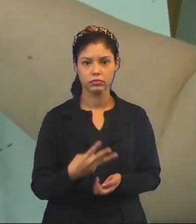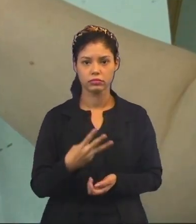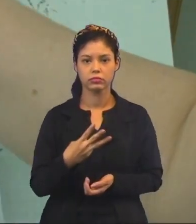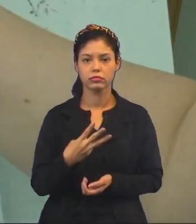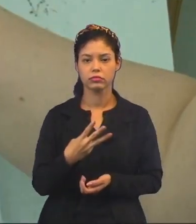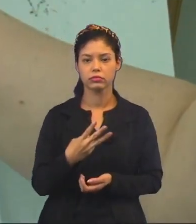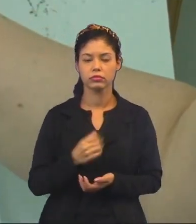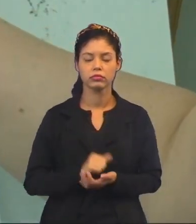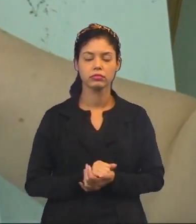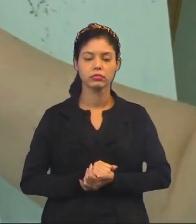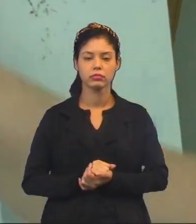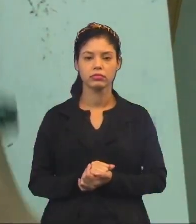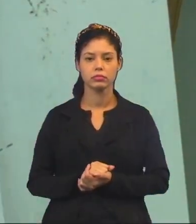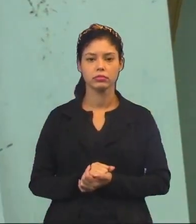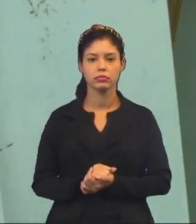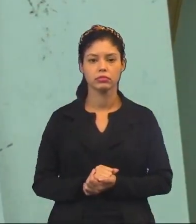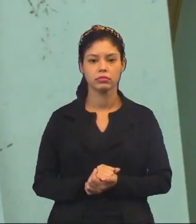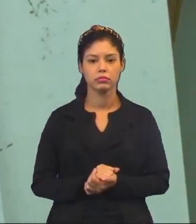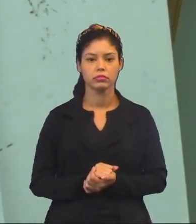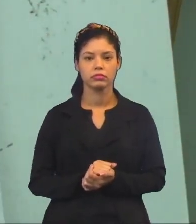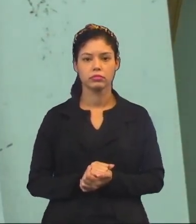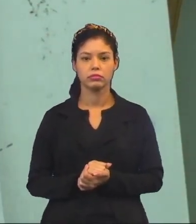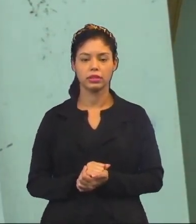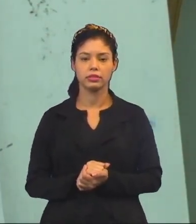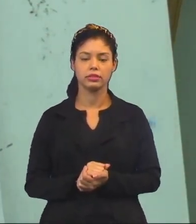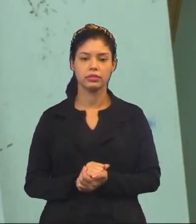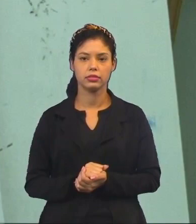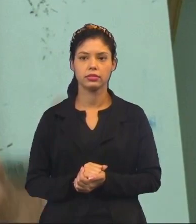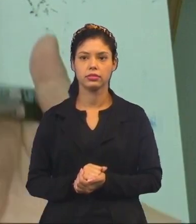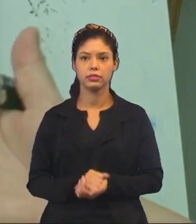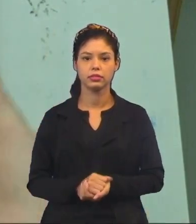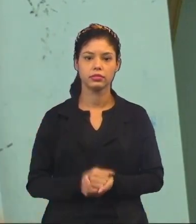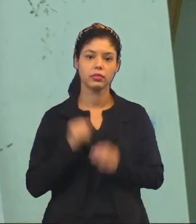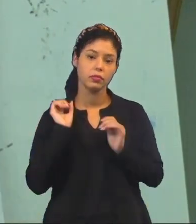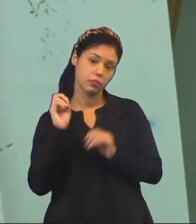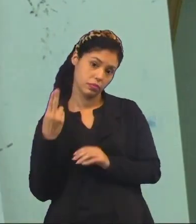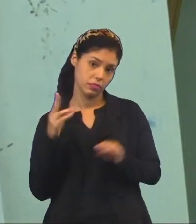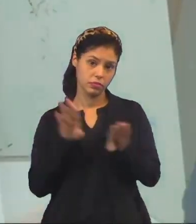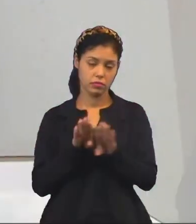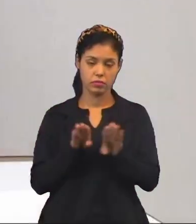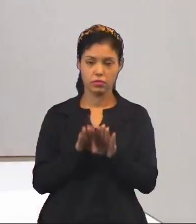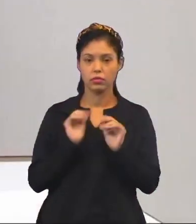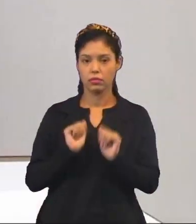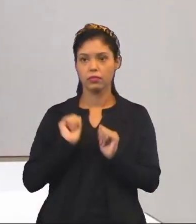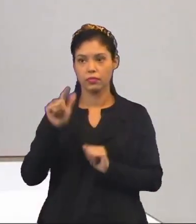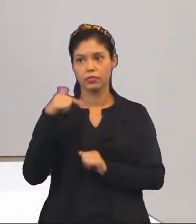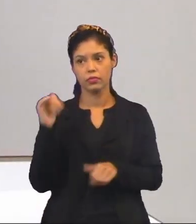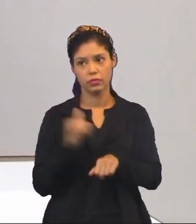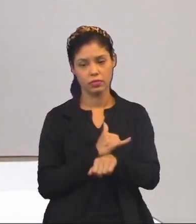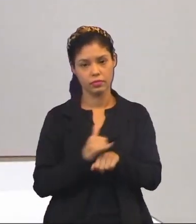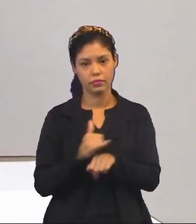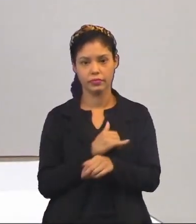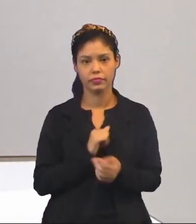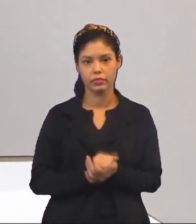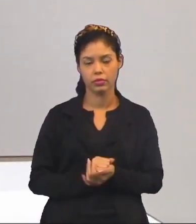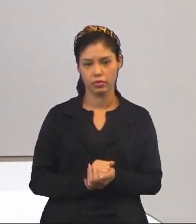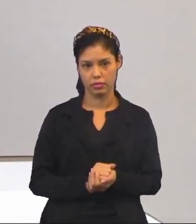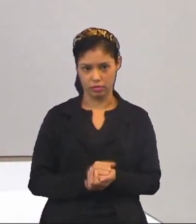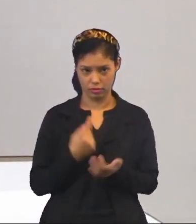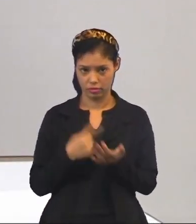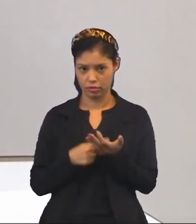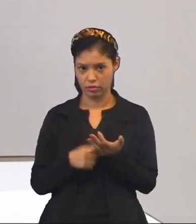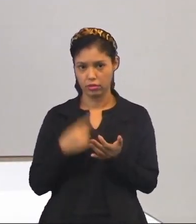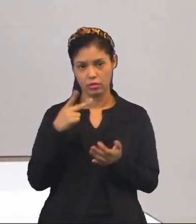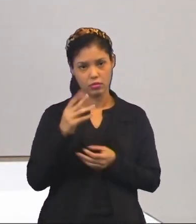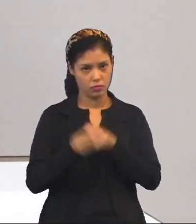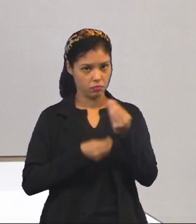1, 2, mais outro 3. 140. Ou você pode também utilizar outras estratégias. Vai de acordo